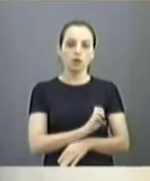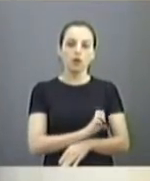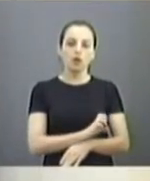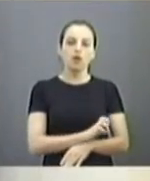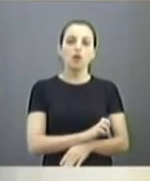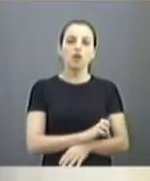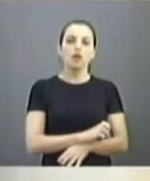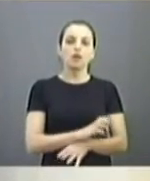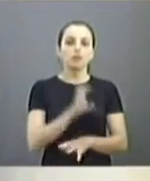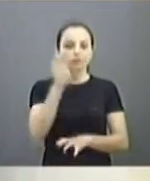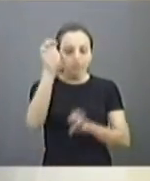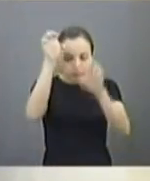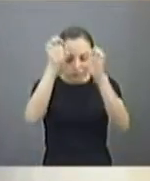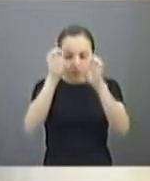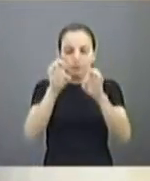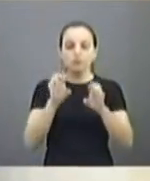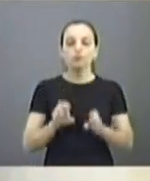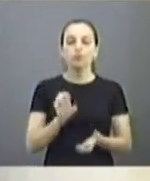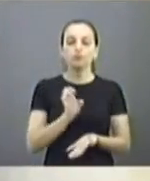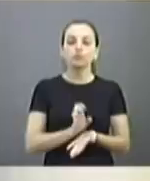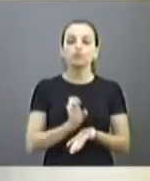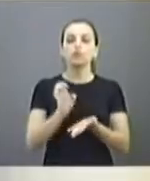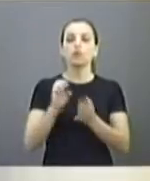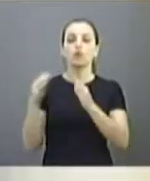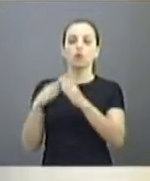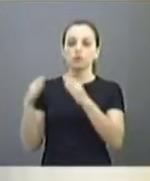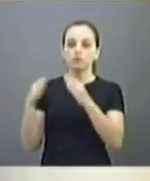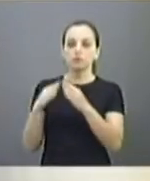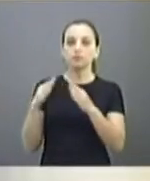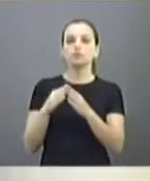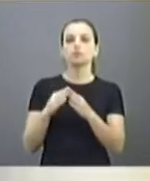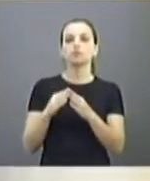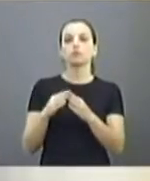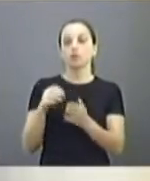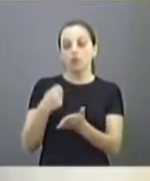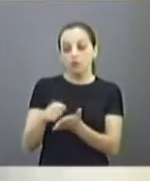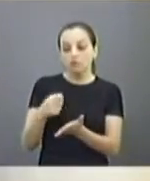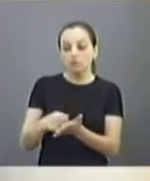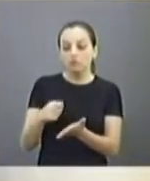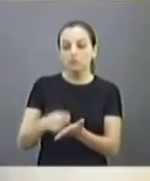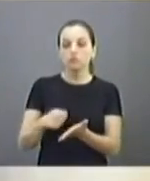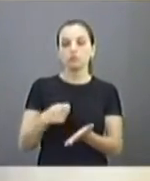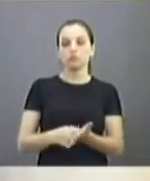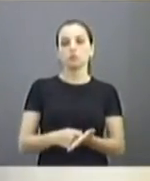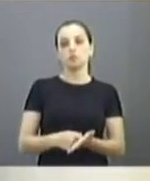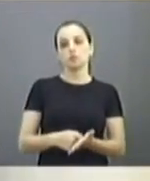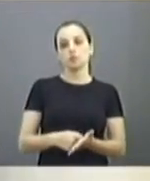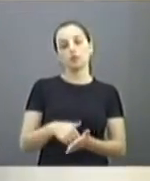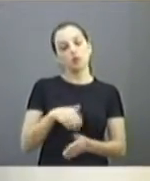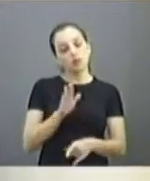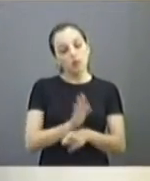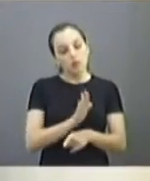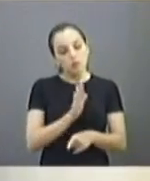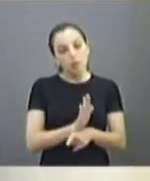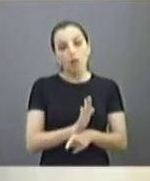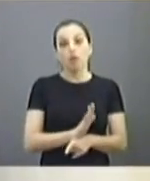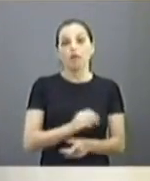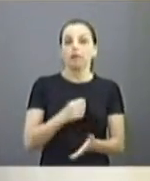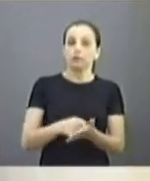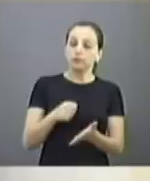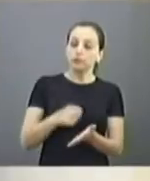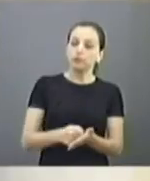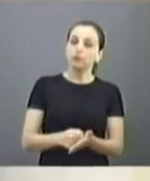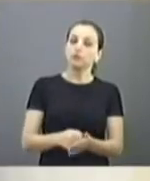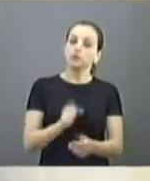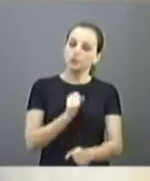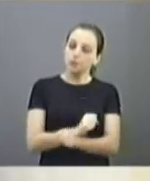estrutura das casas, elas vão se corrigir, se corrigem, né? Espero que se corrijam